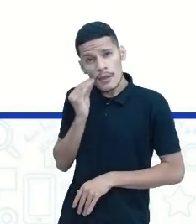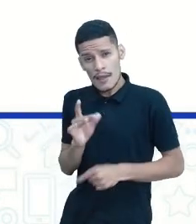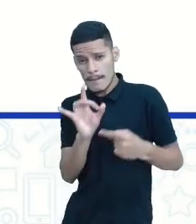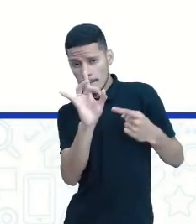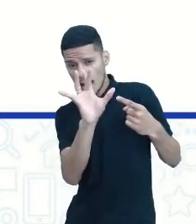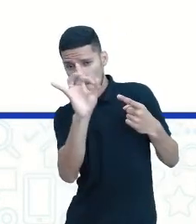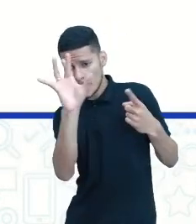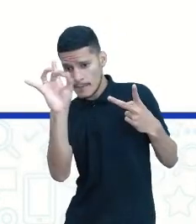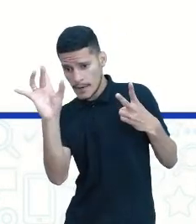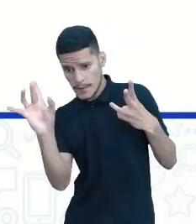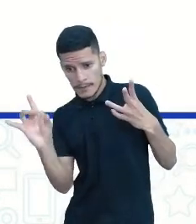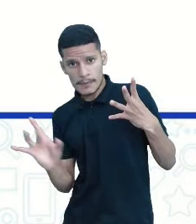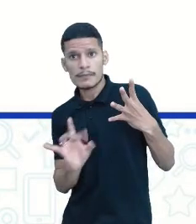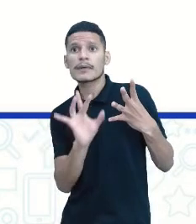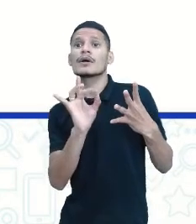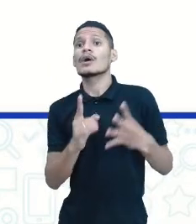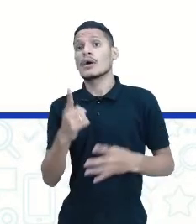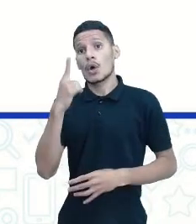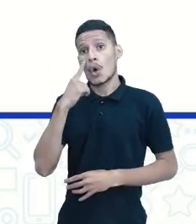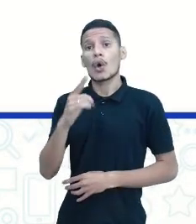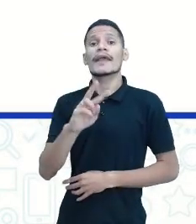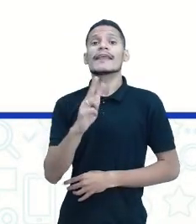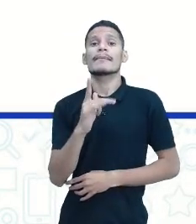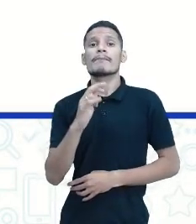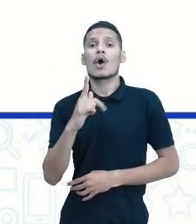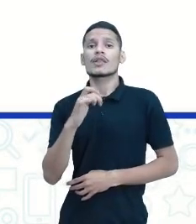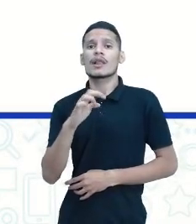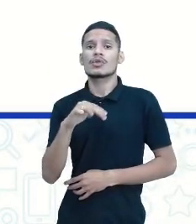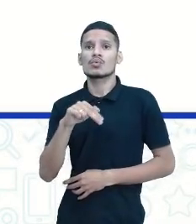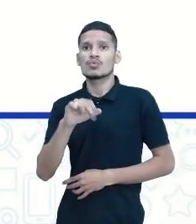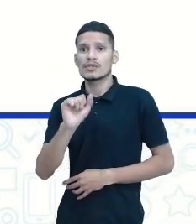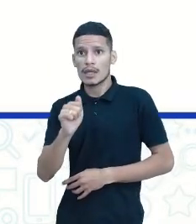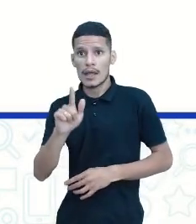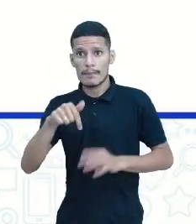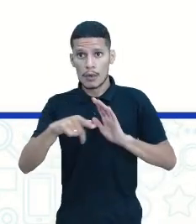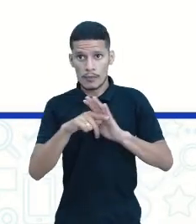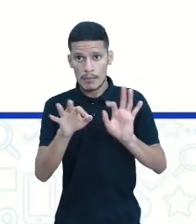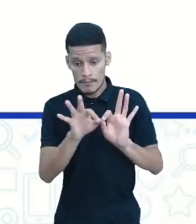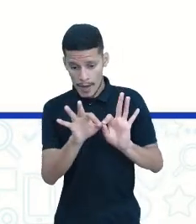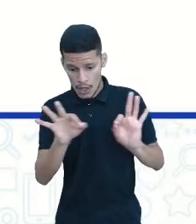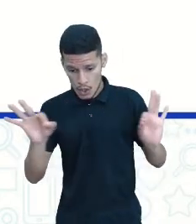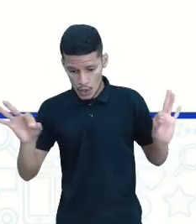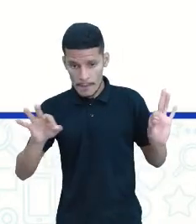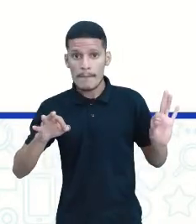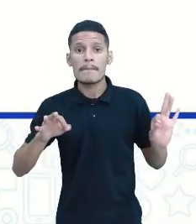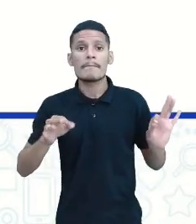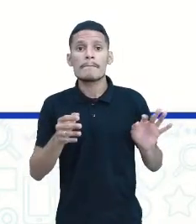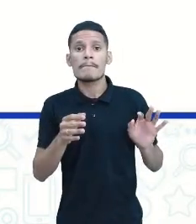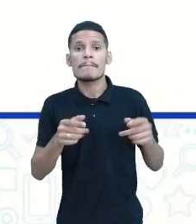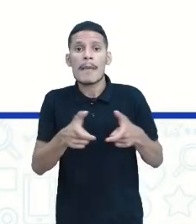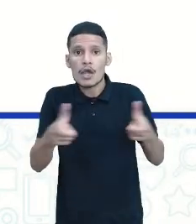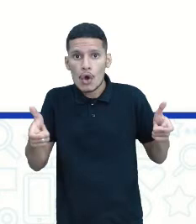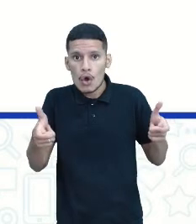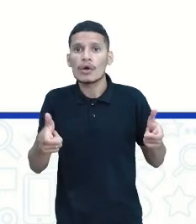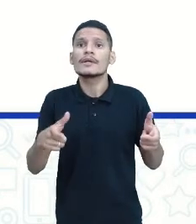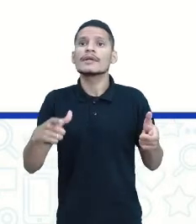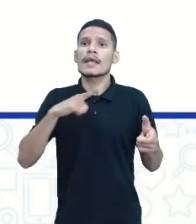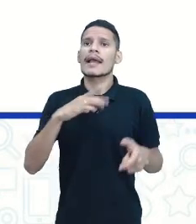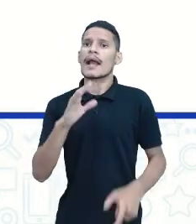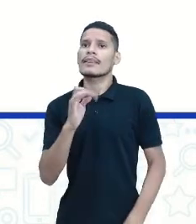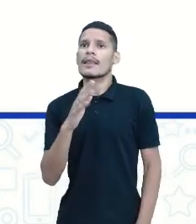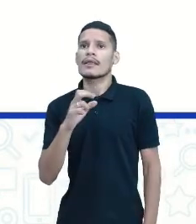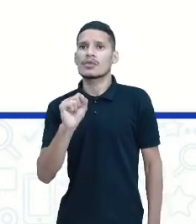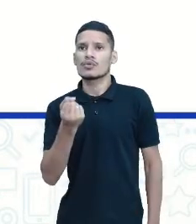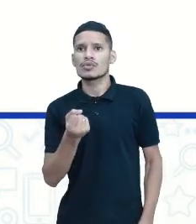desses elementos, né? Então, no caso aqui, a hipotenusa, que é o maior lado do triângulo, aqui eu tenho os catetos, os outros